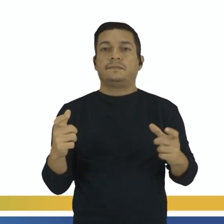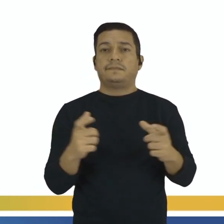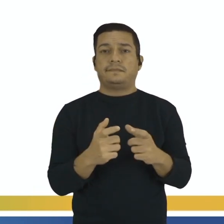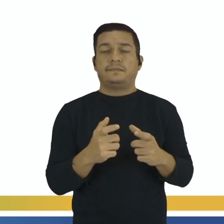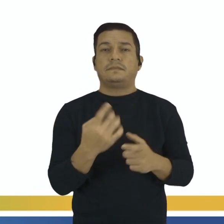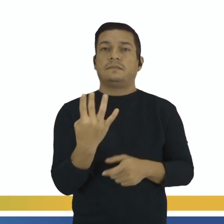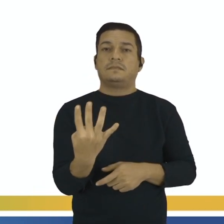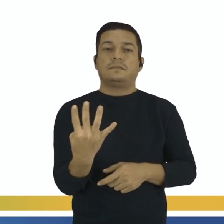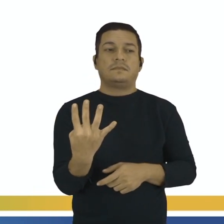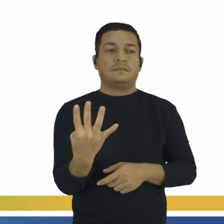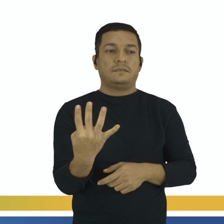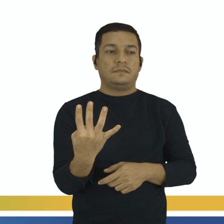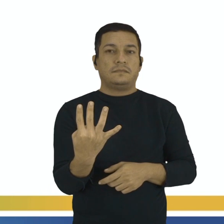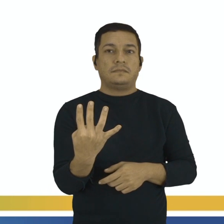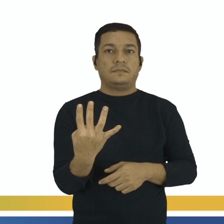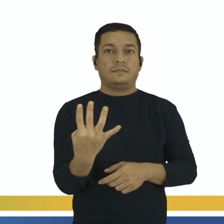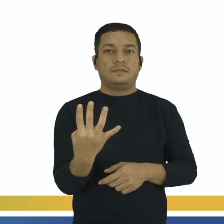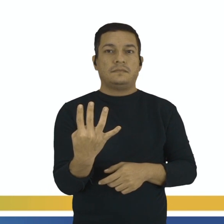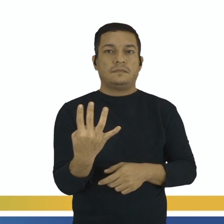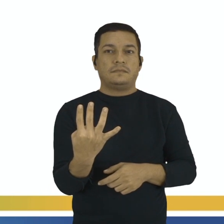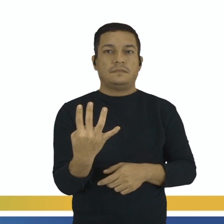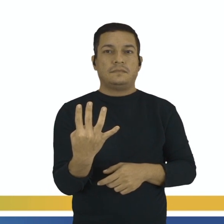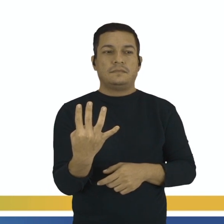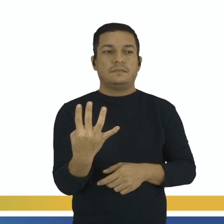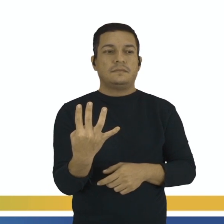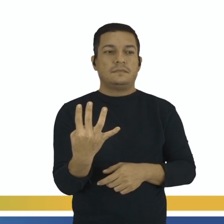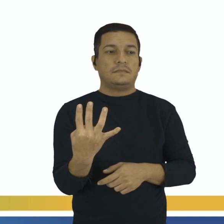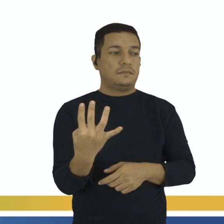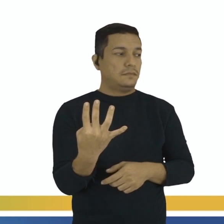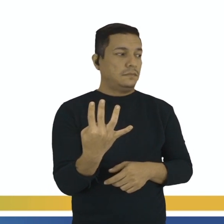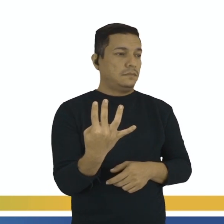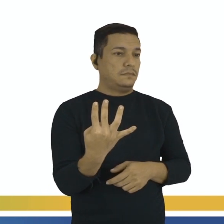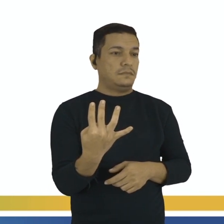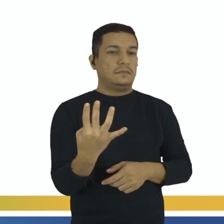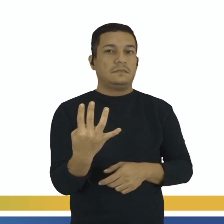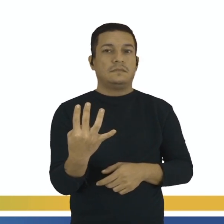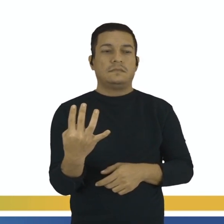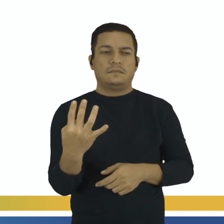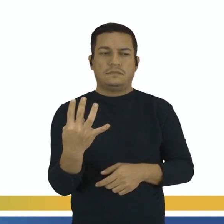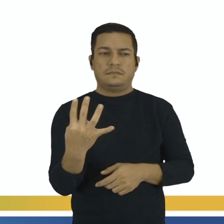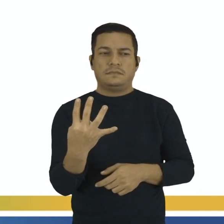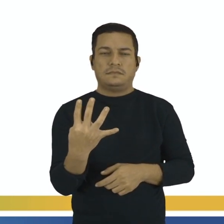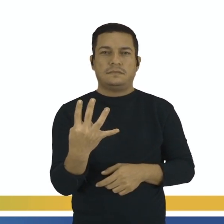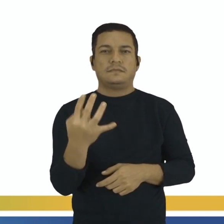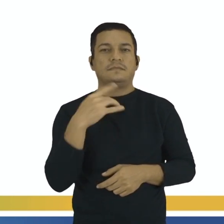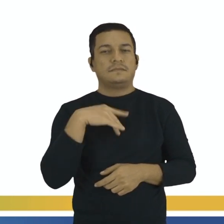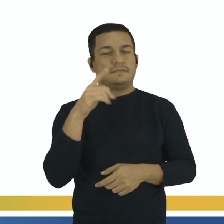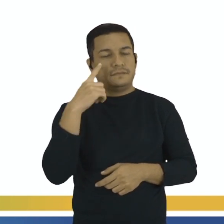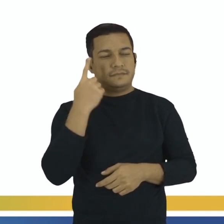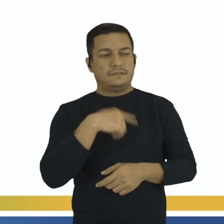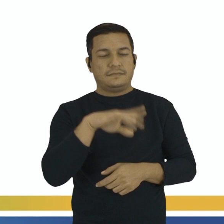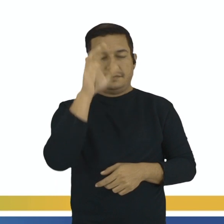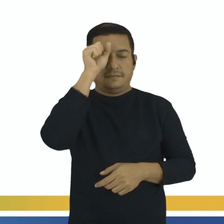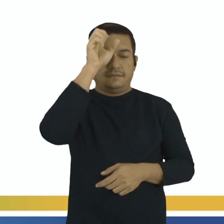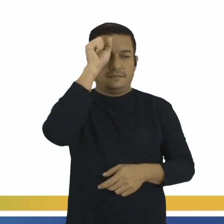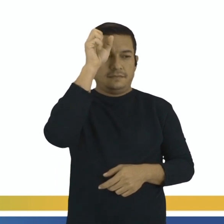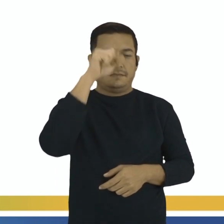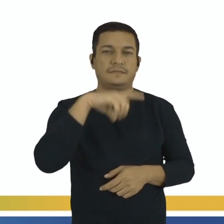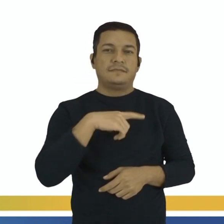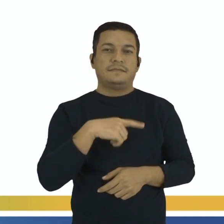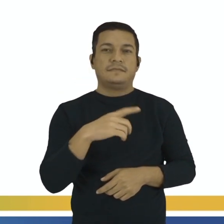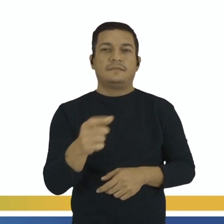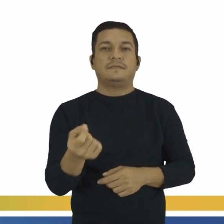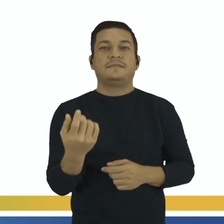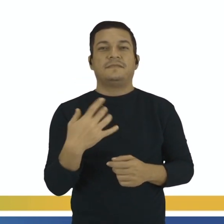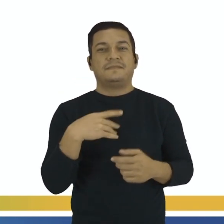menor que 4. Estão vendo aí no nosso vídeo? Muito bem. Como nós aprendemos aí no exemplo anterior, a primeira